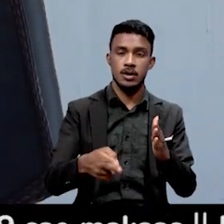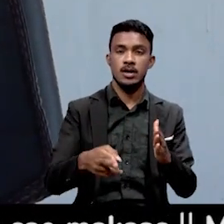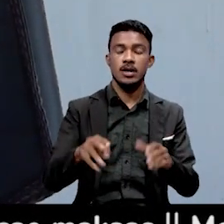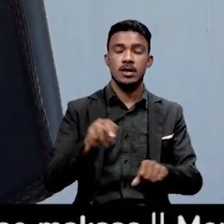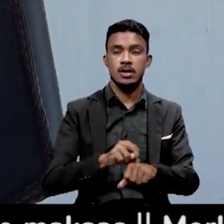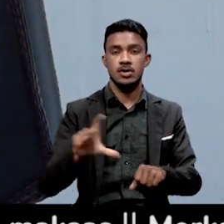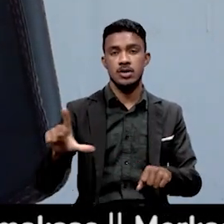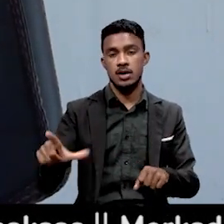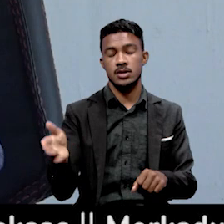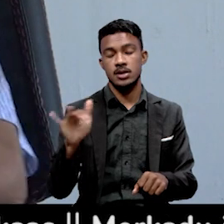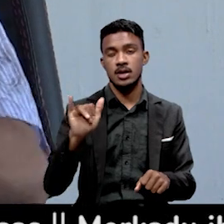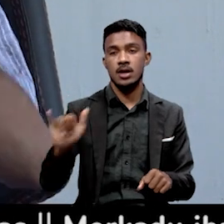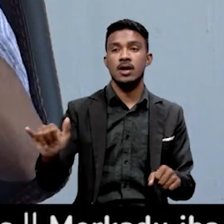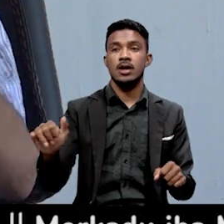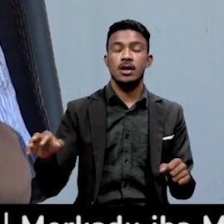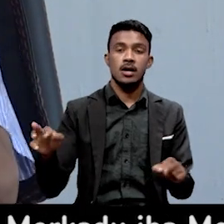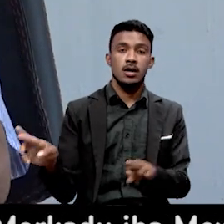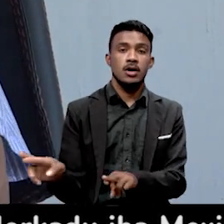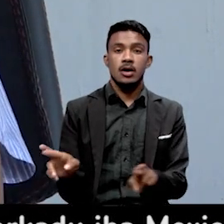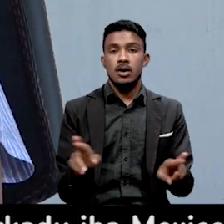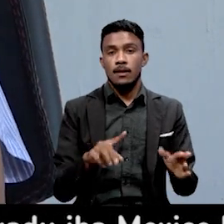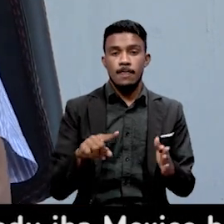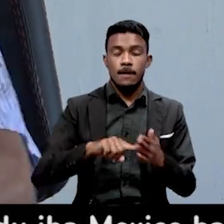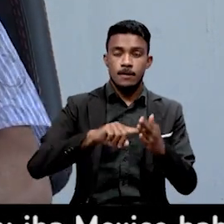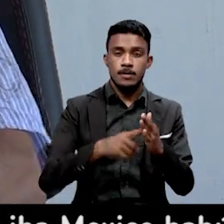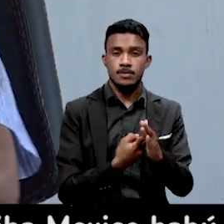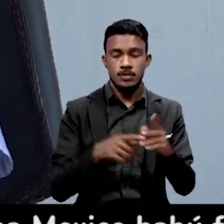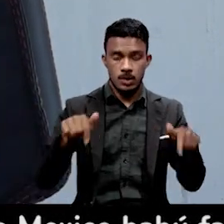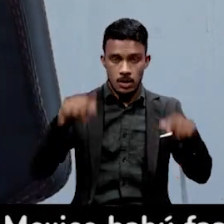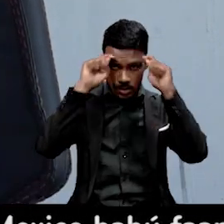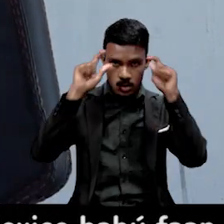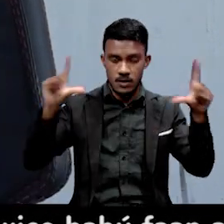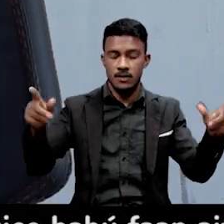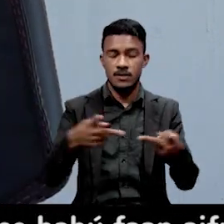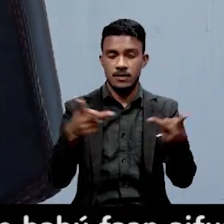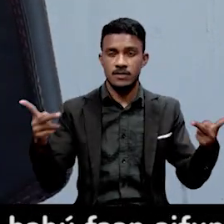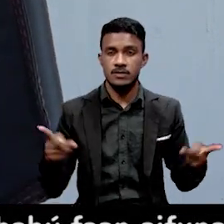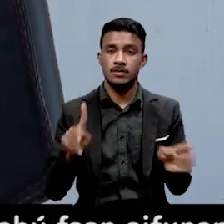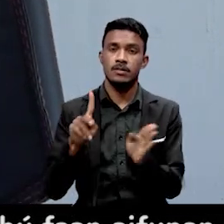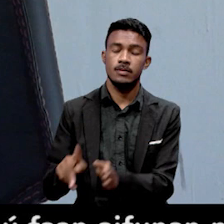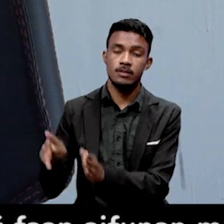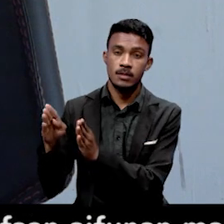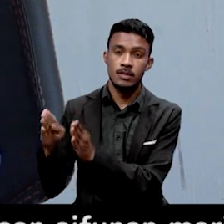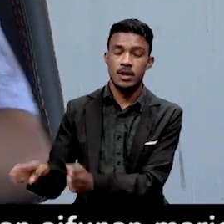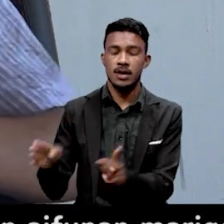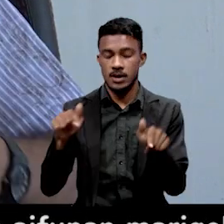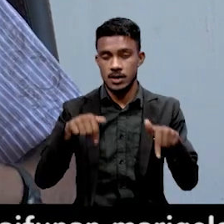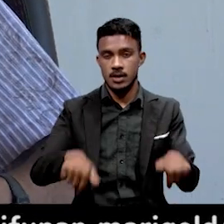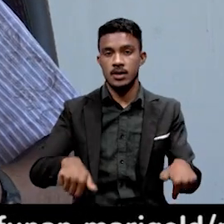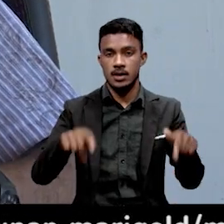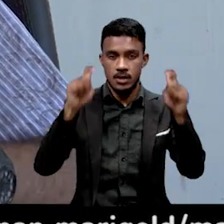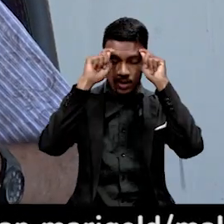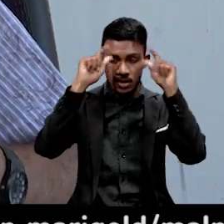hahu ona investi di Timor par bele prepara condições de rumah bela hatang corresponde para consumidor será ilaran para